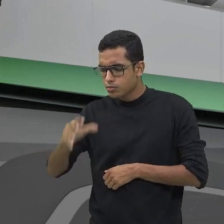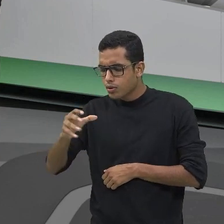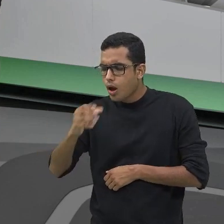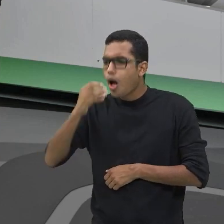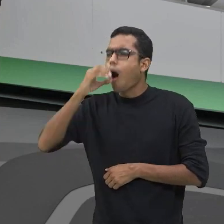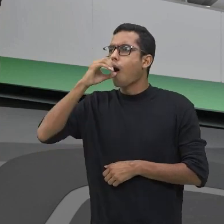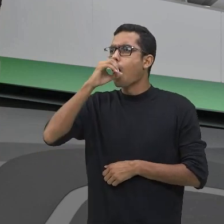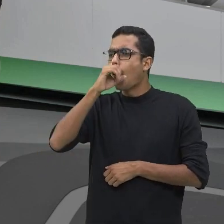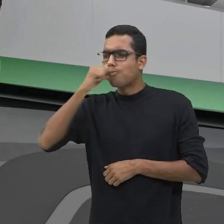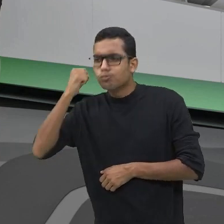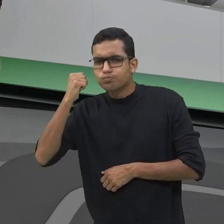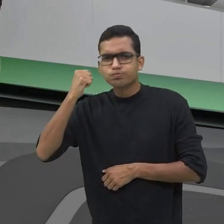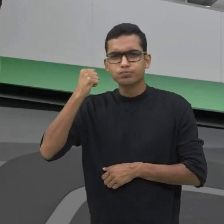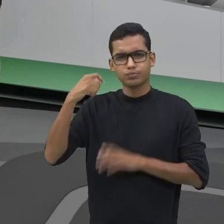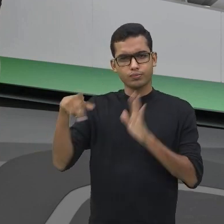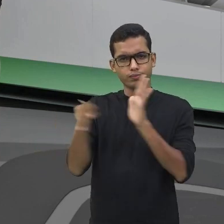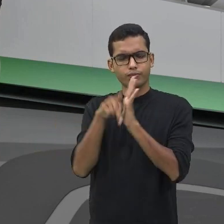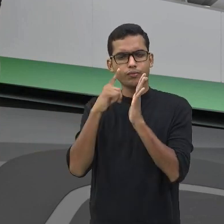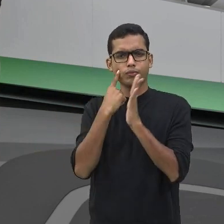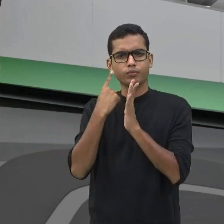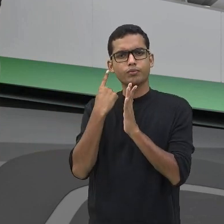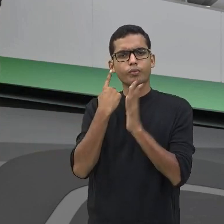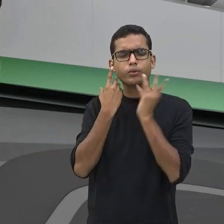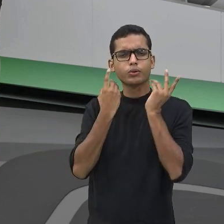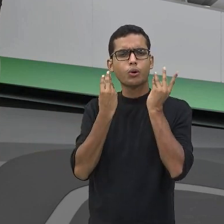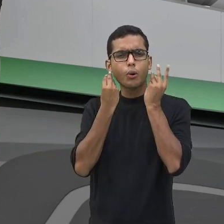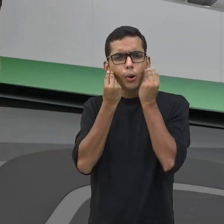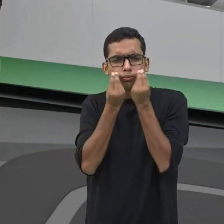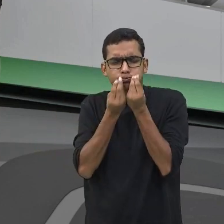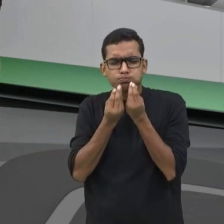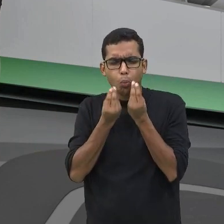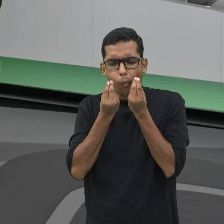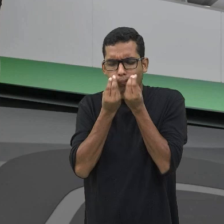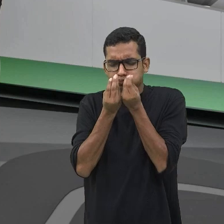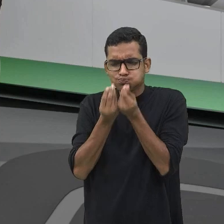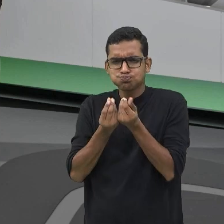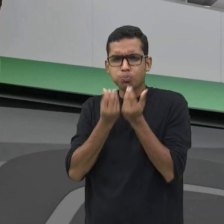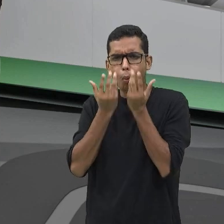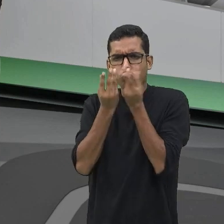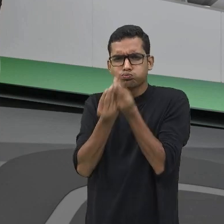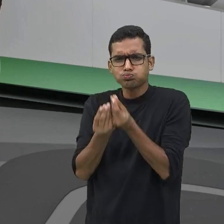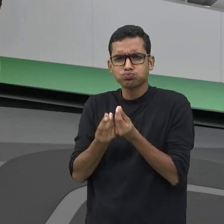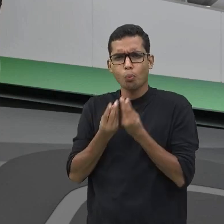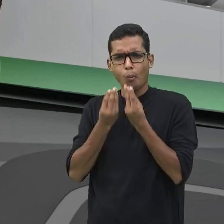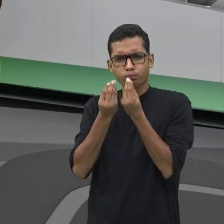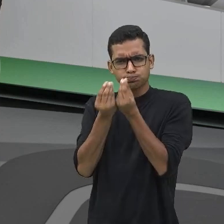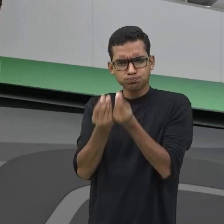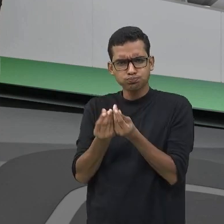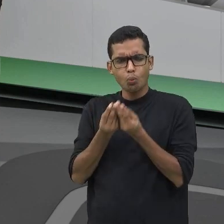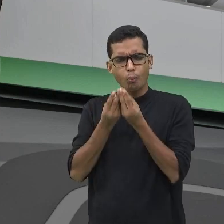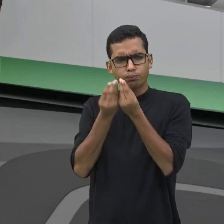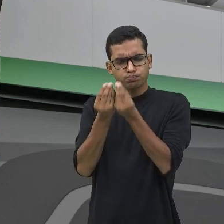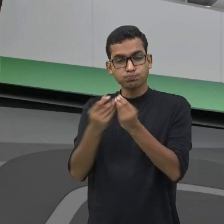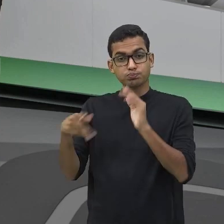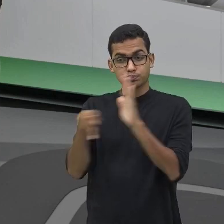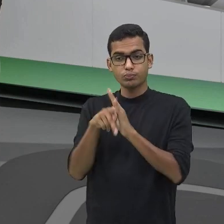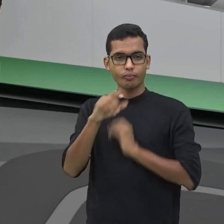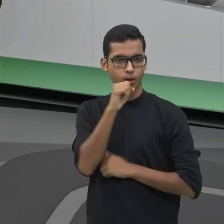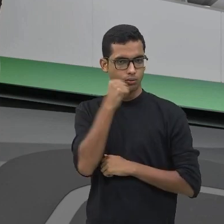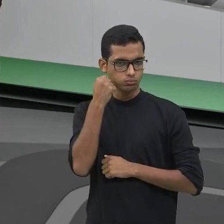é a saliva, ok? A saliva é que vai desfazer o pão. Logo em